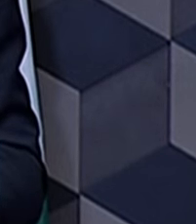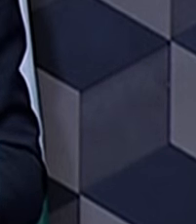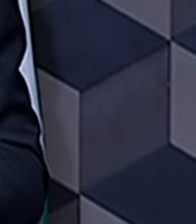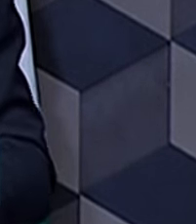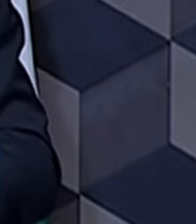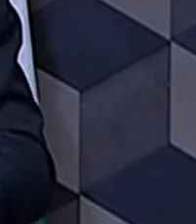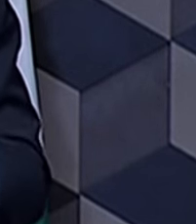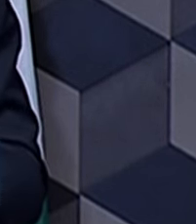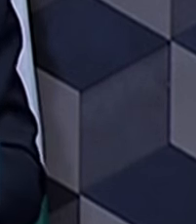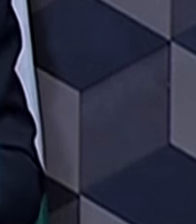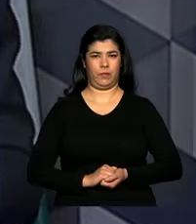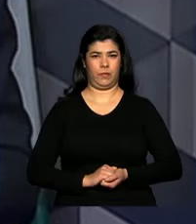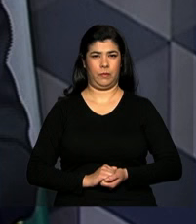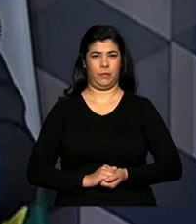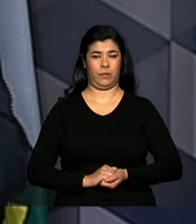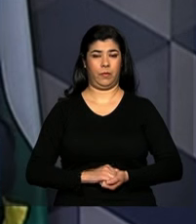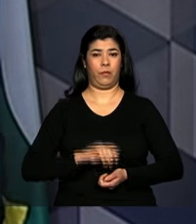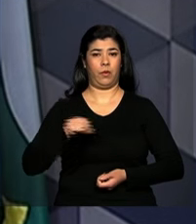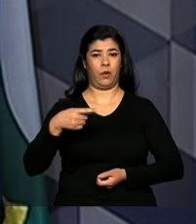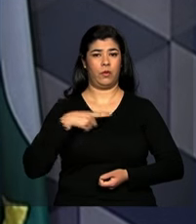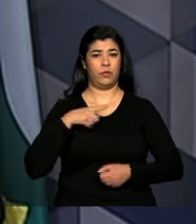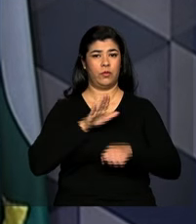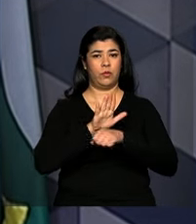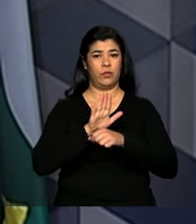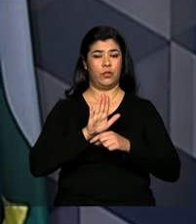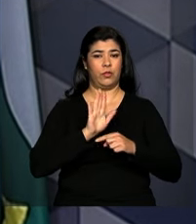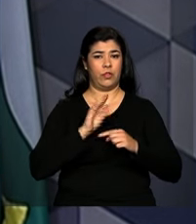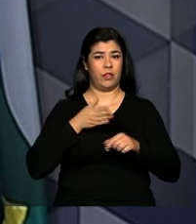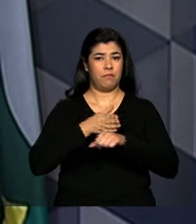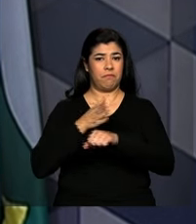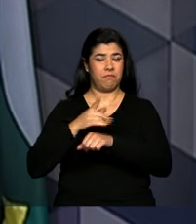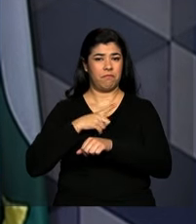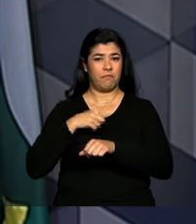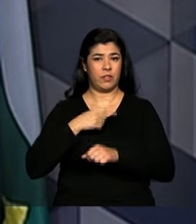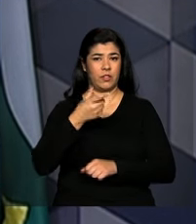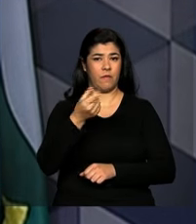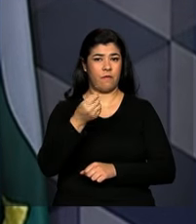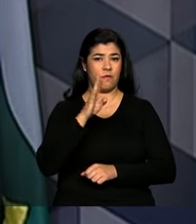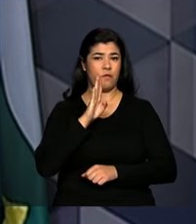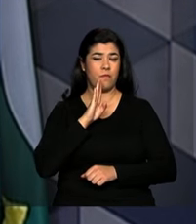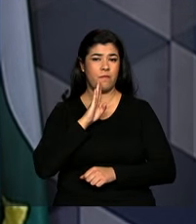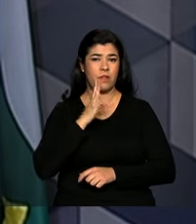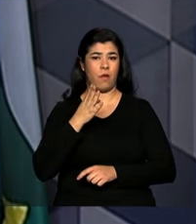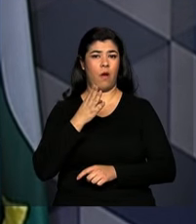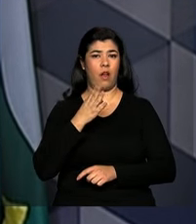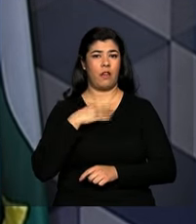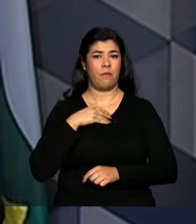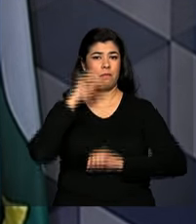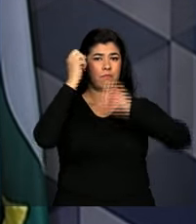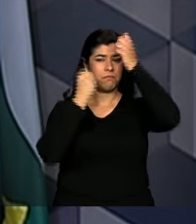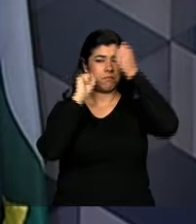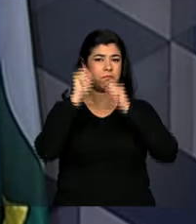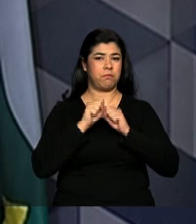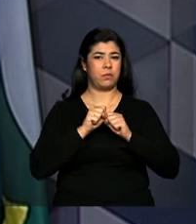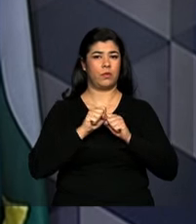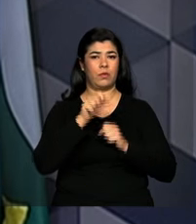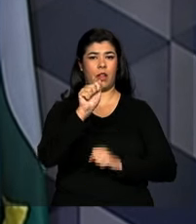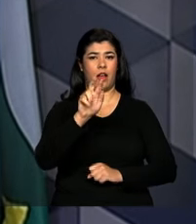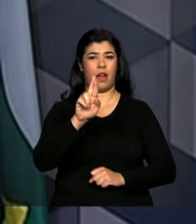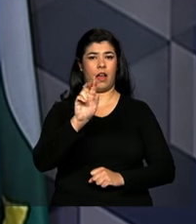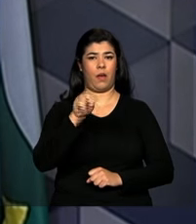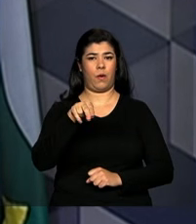23,6 bilhões, empresas do agronegócio, repetindo, 20 bilhões. Os principais